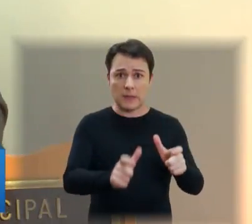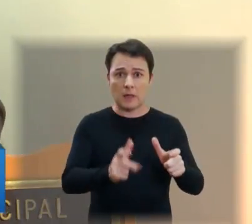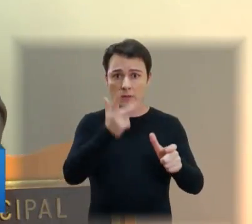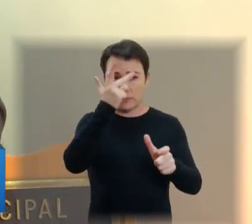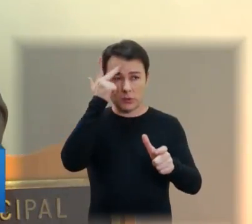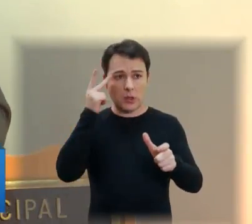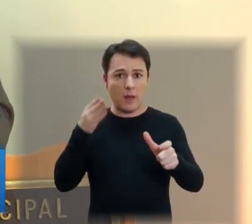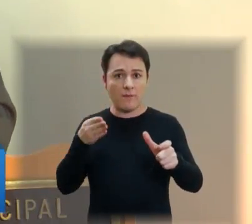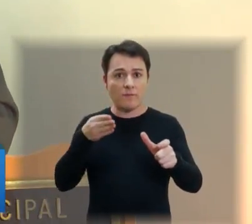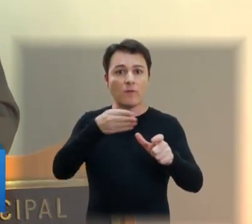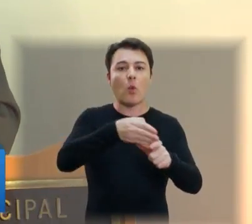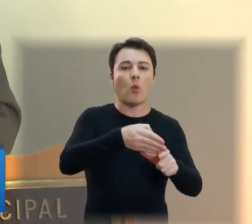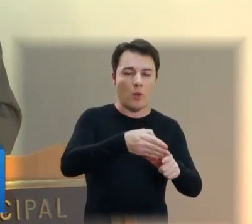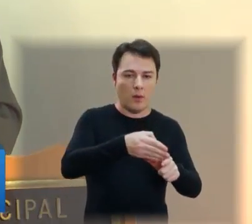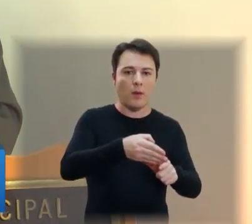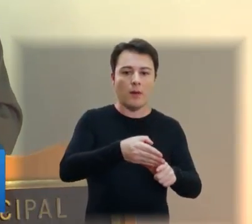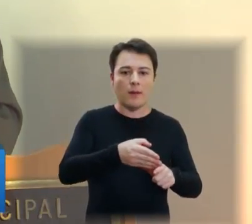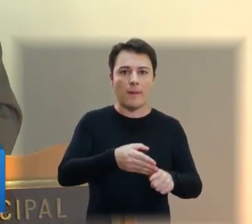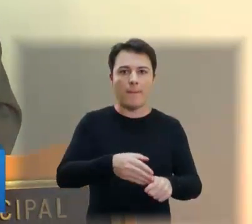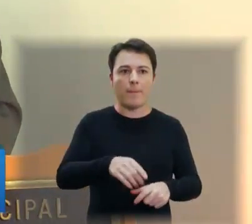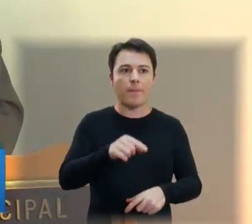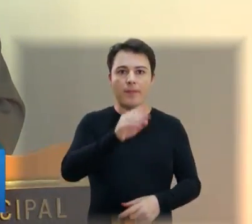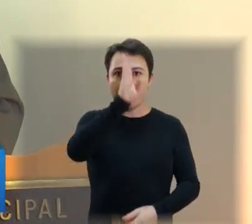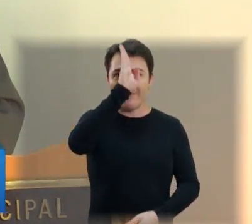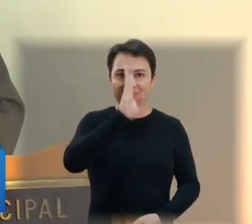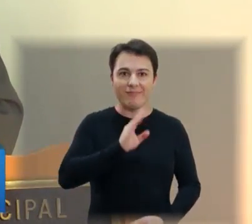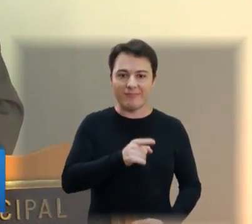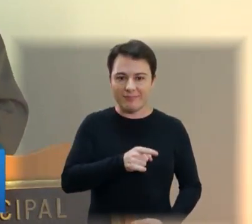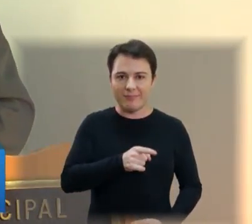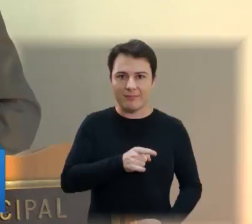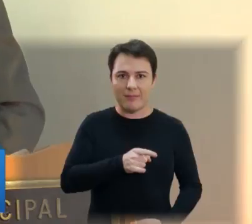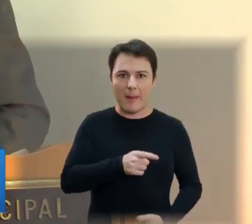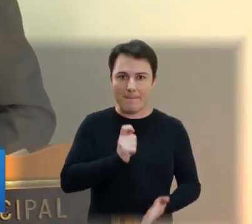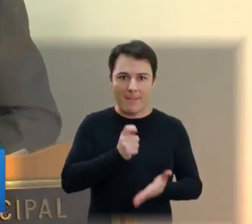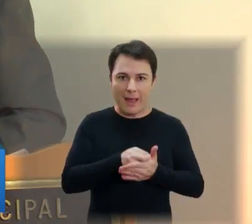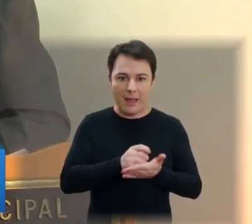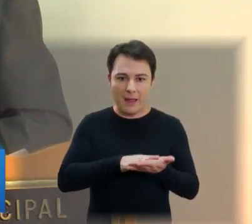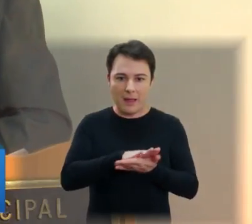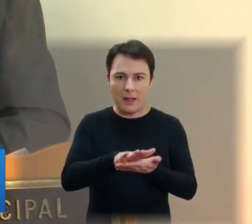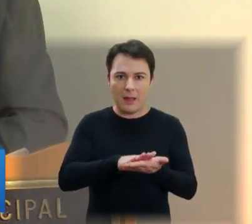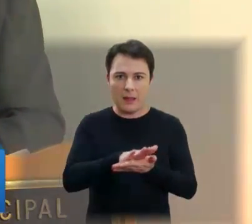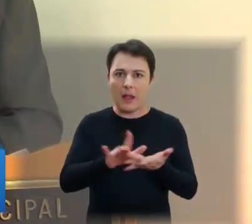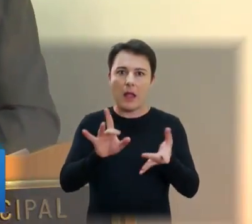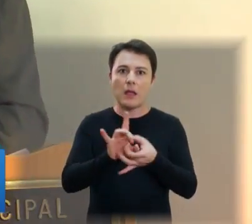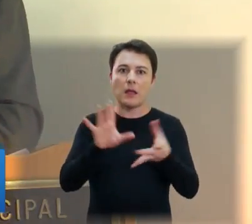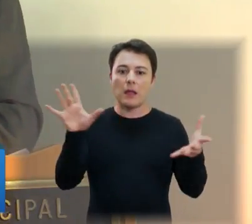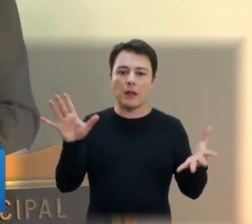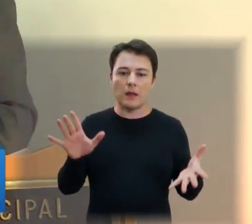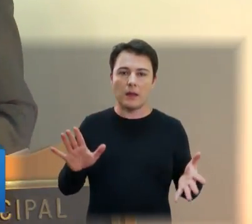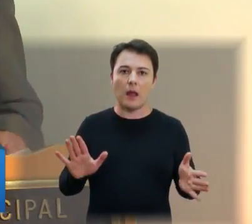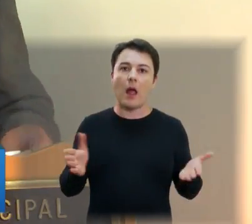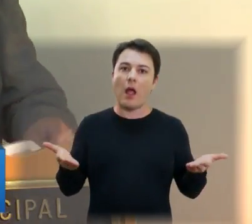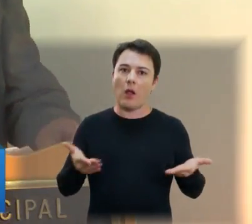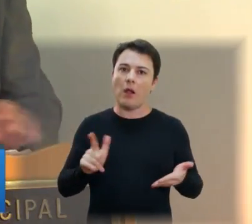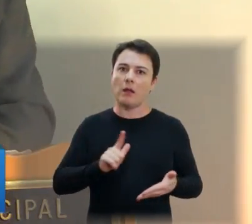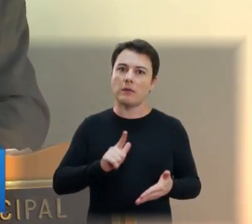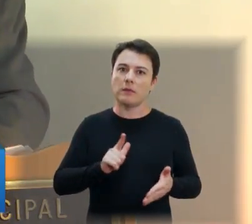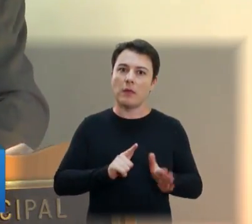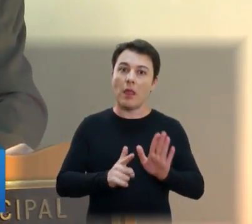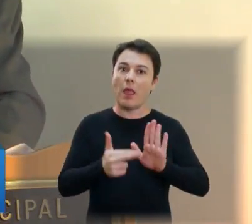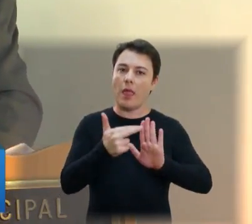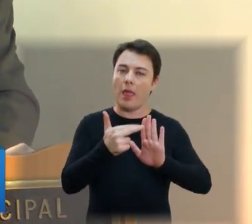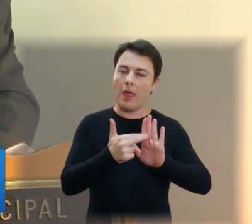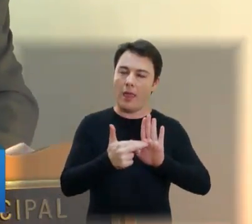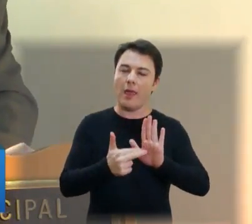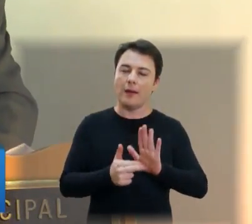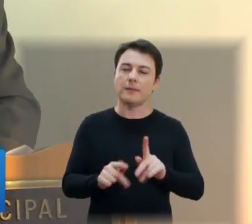artístico, principalmente, que não cobrem, não tem valor, livre acesso para todo mundo. Então, ela tem vários direitos. Aí tem